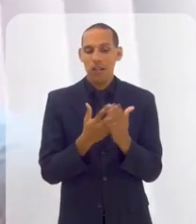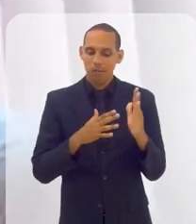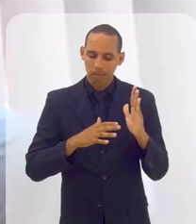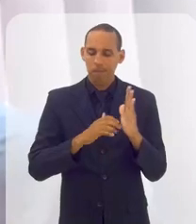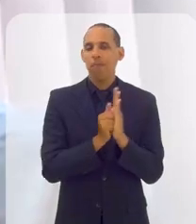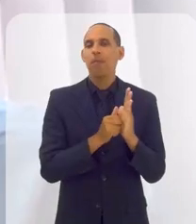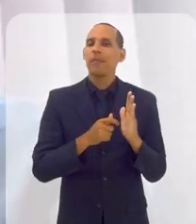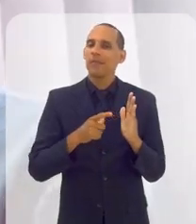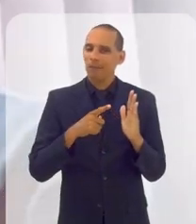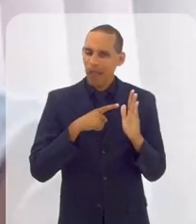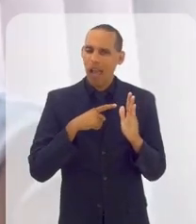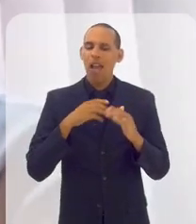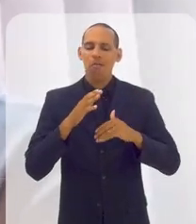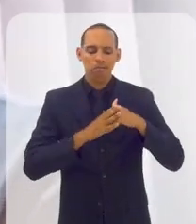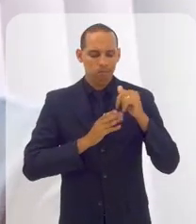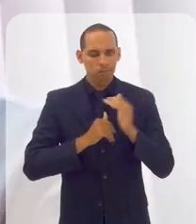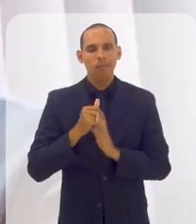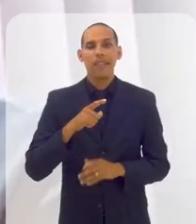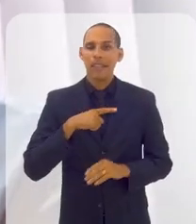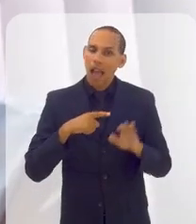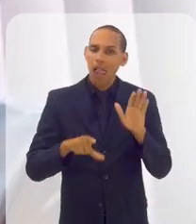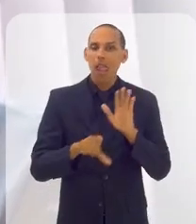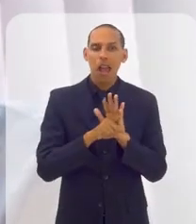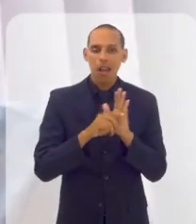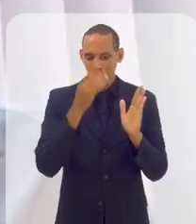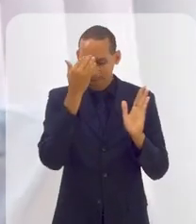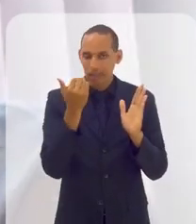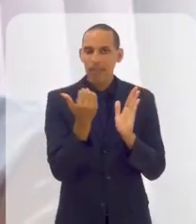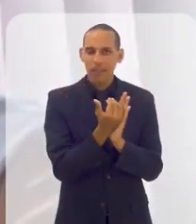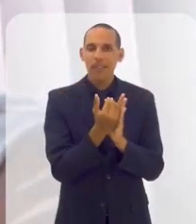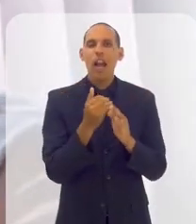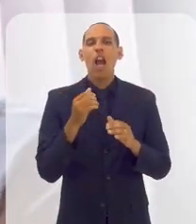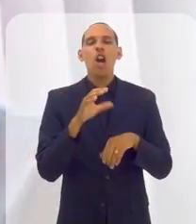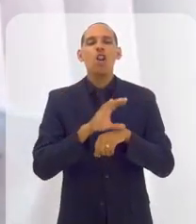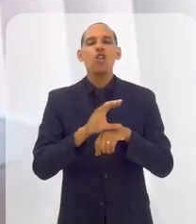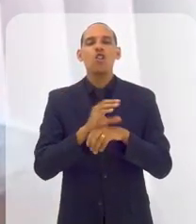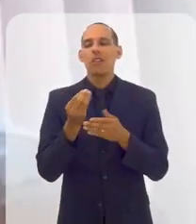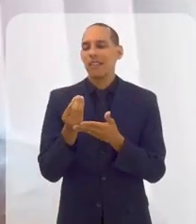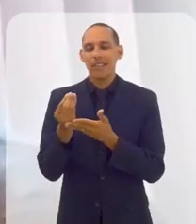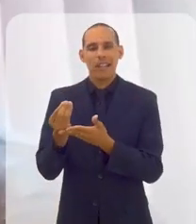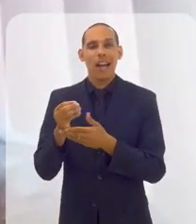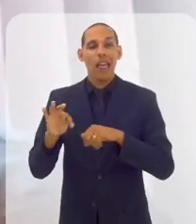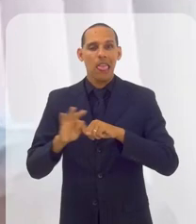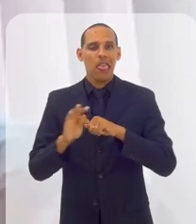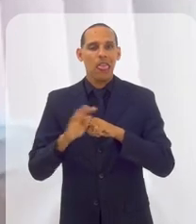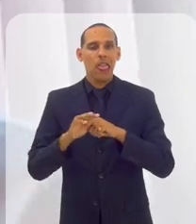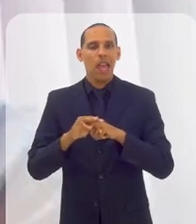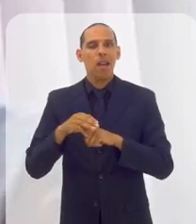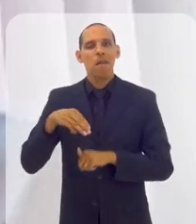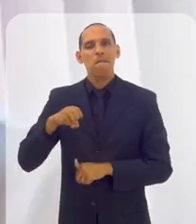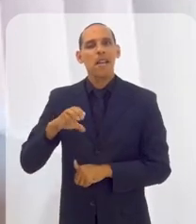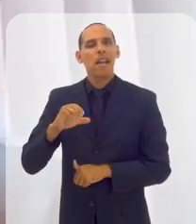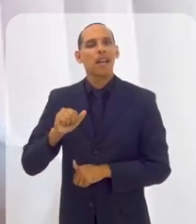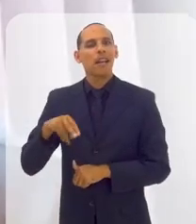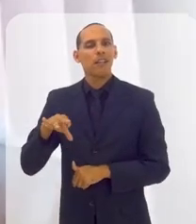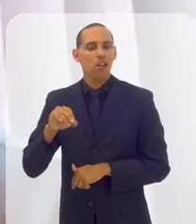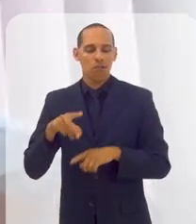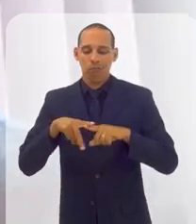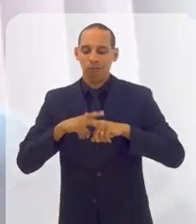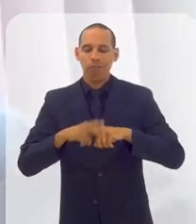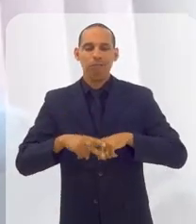escola ela está credenciada, qualificada legalmente, para oferecer o curso de técnico e